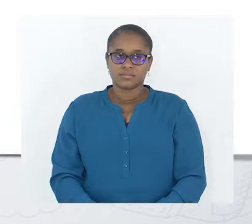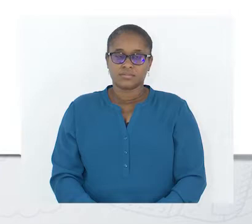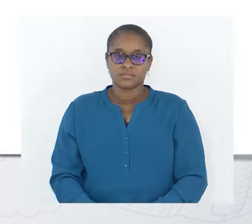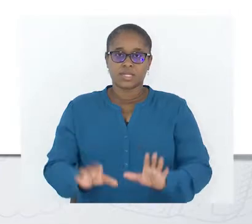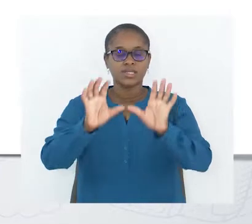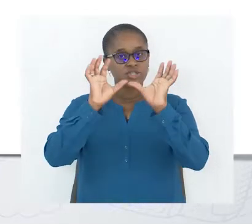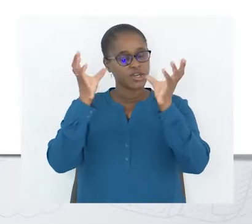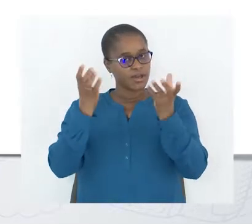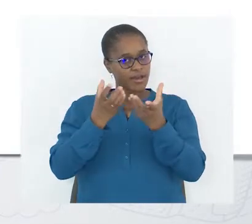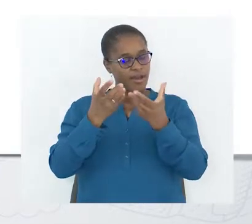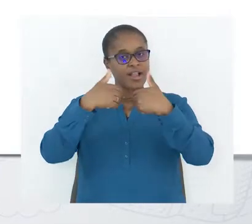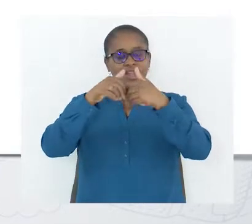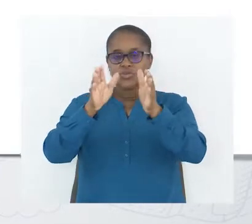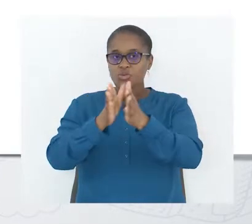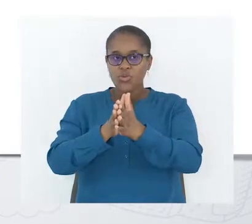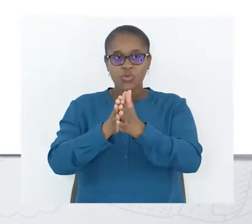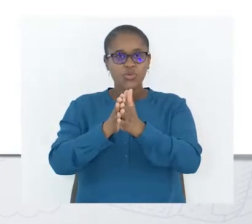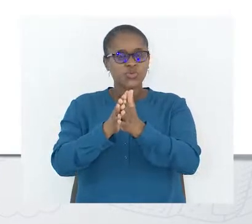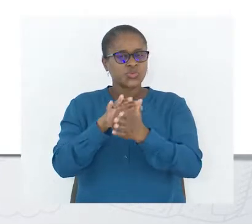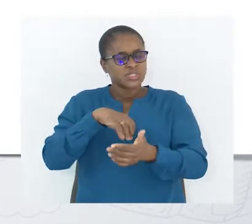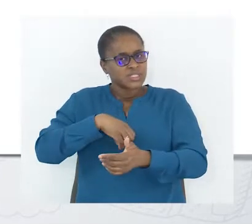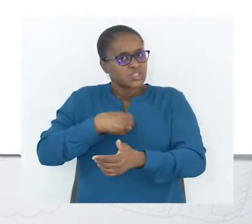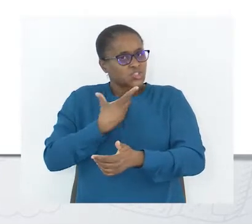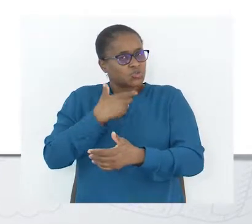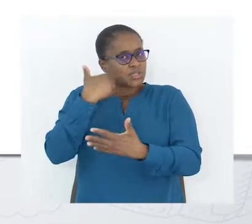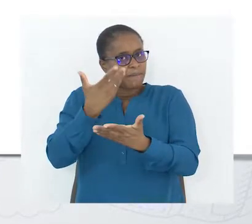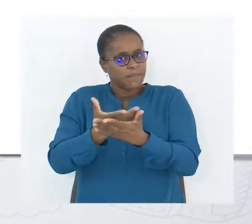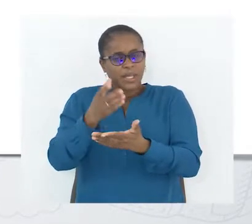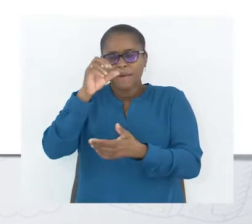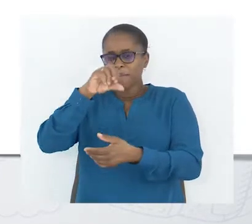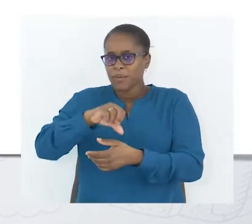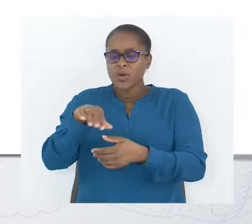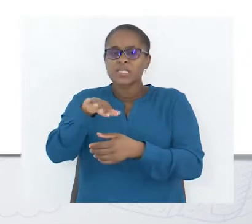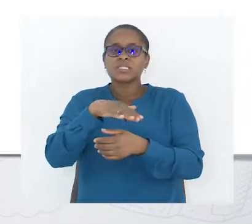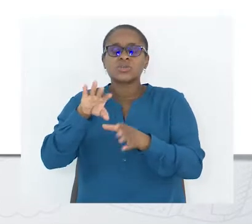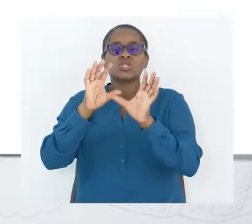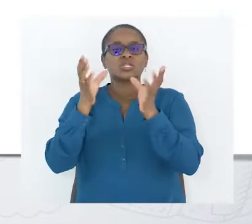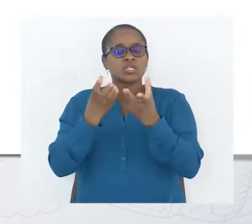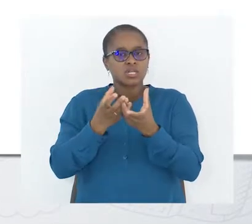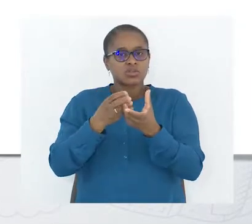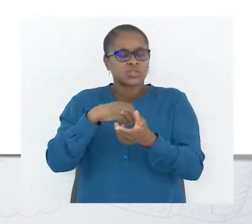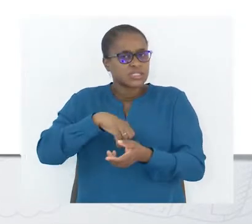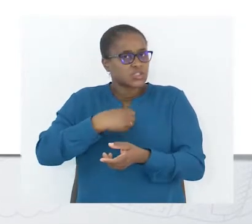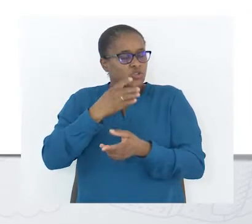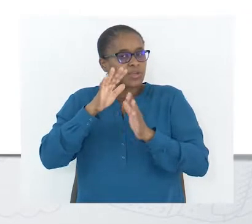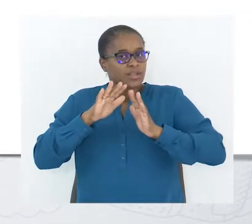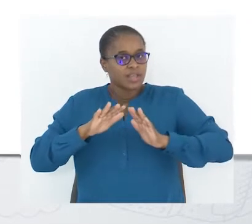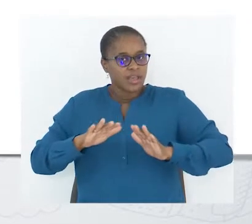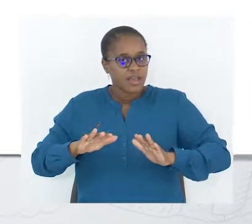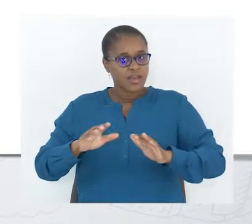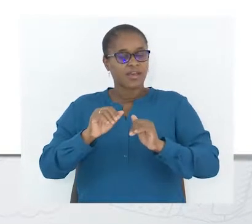em geral, todo sintoma que implique em piora do estado geral, os sintomas leves